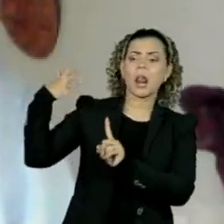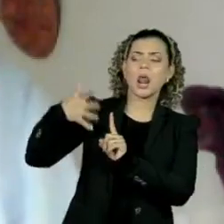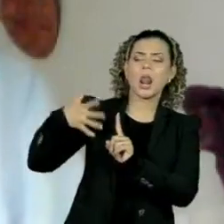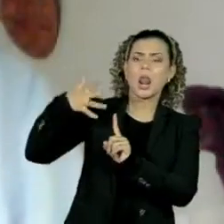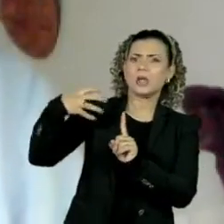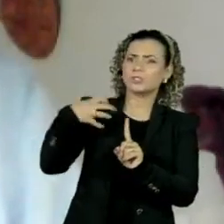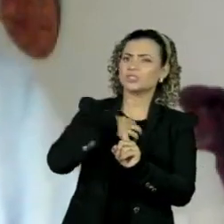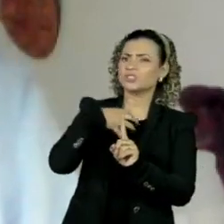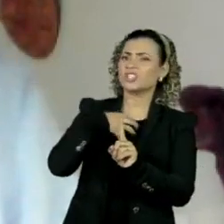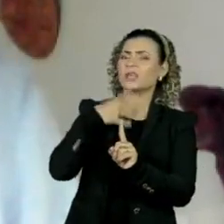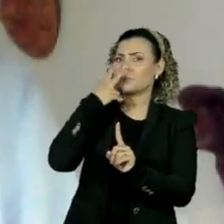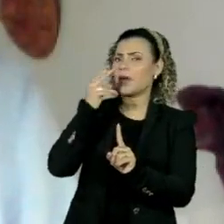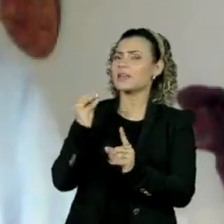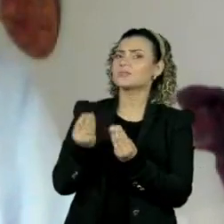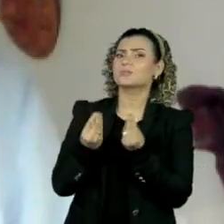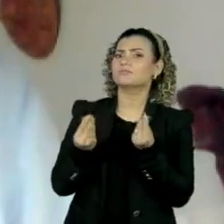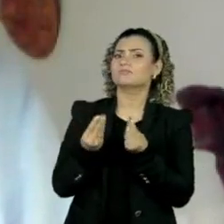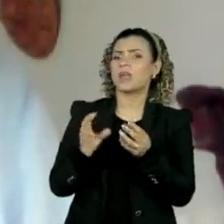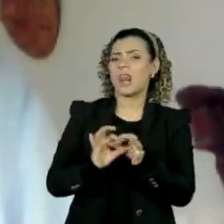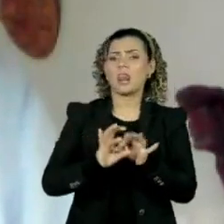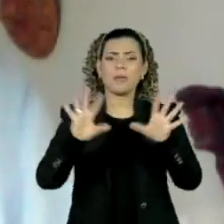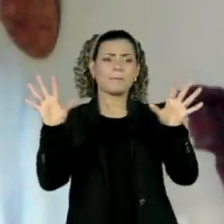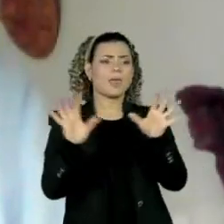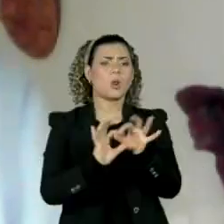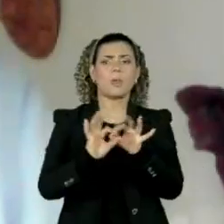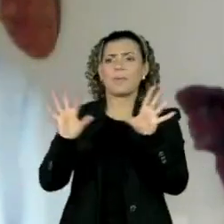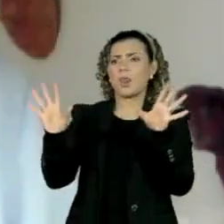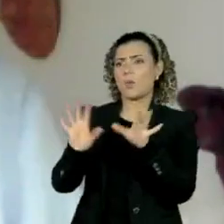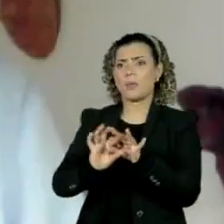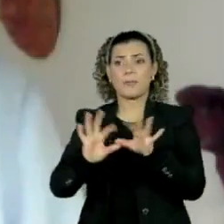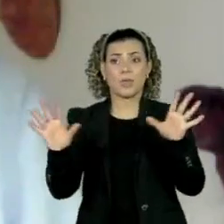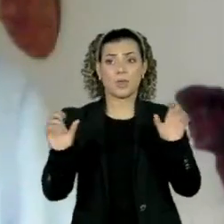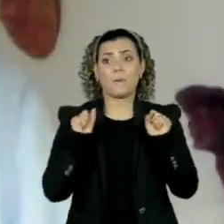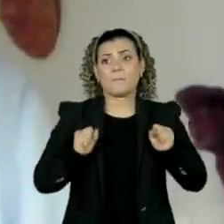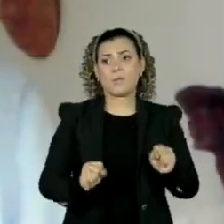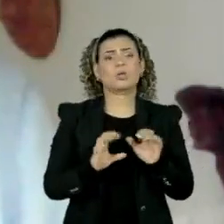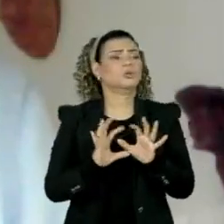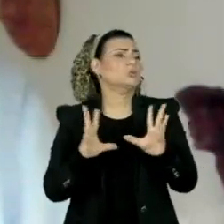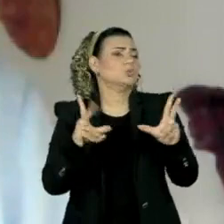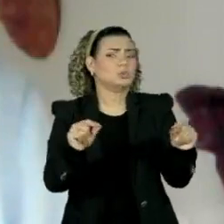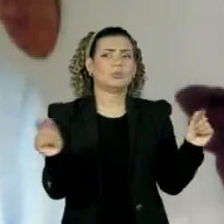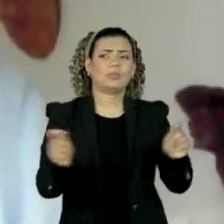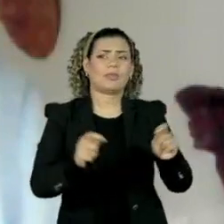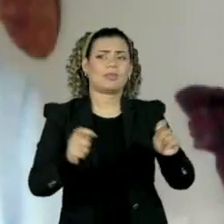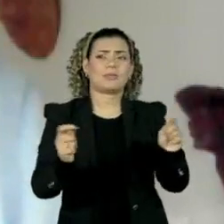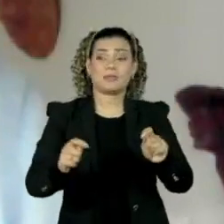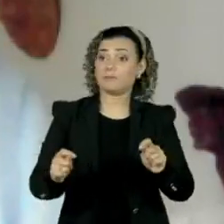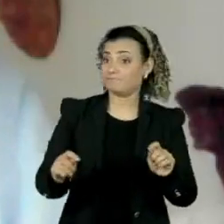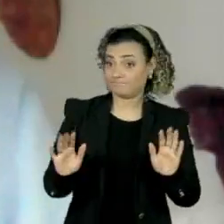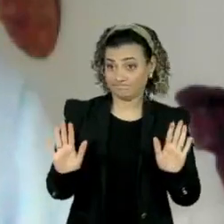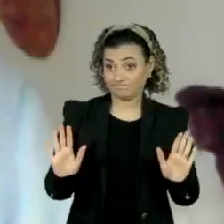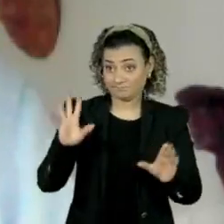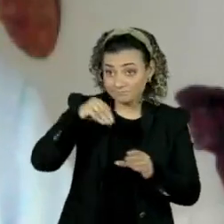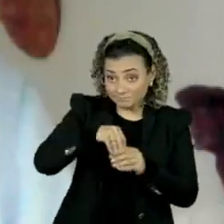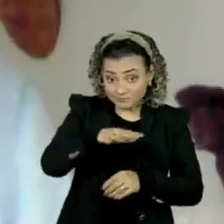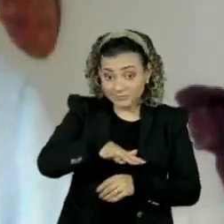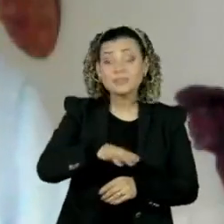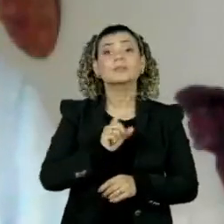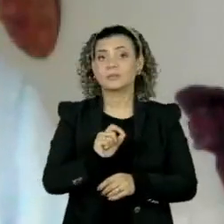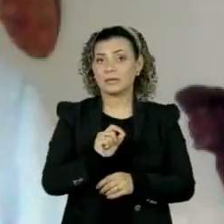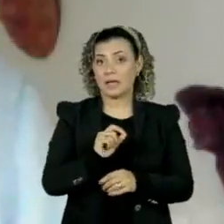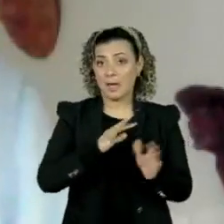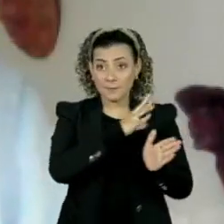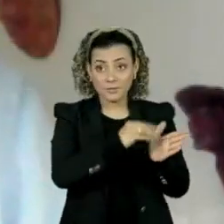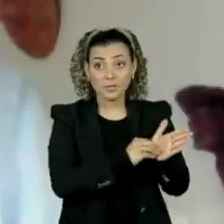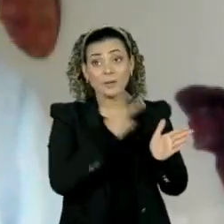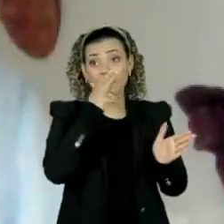contribuir para esse sentimento de liberou Geral de que a gente pode tudo dentro da Amazônia me contribuem para